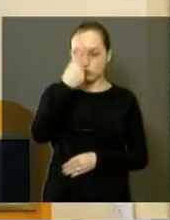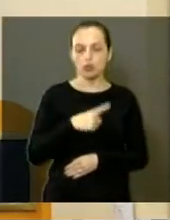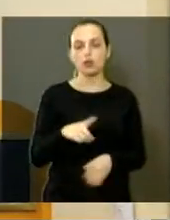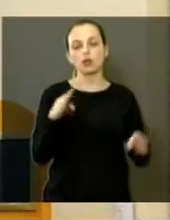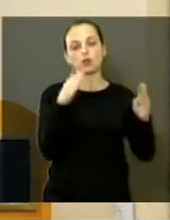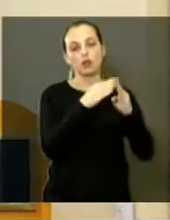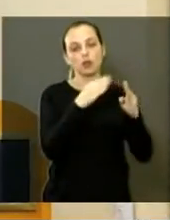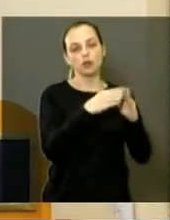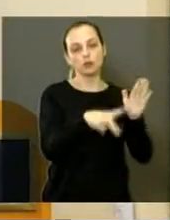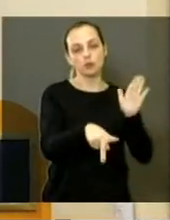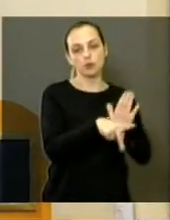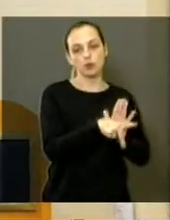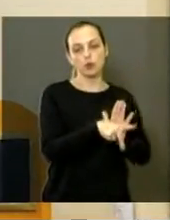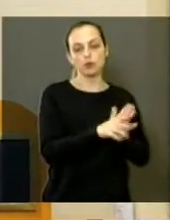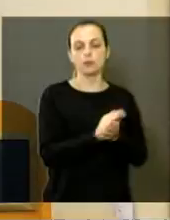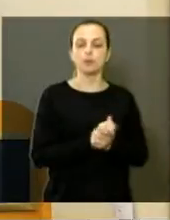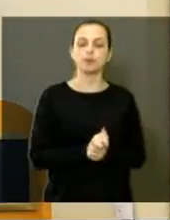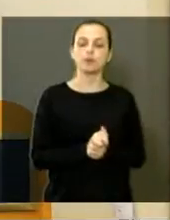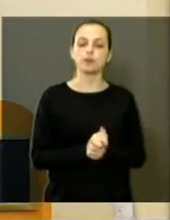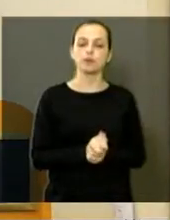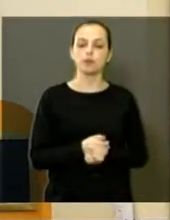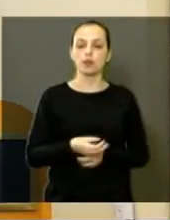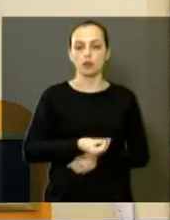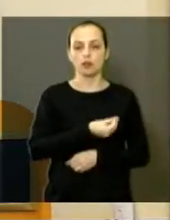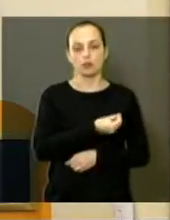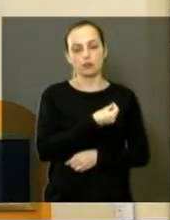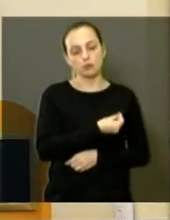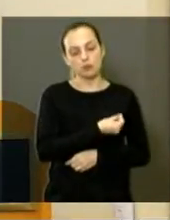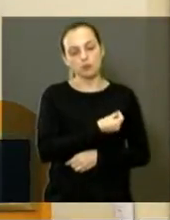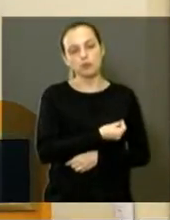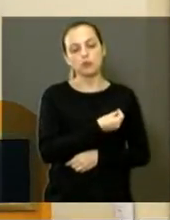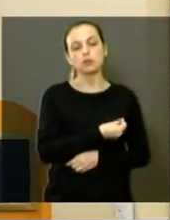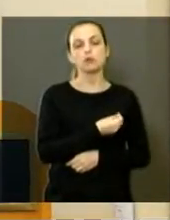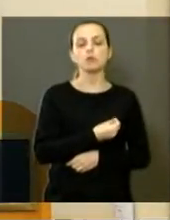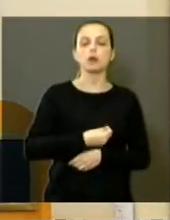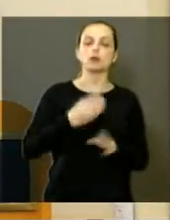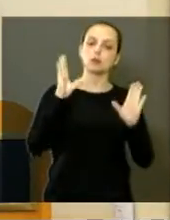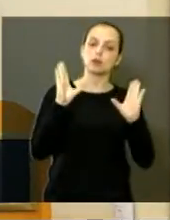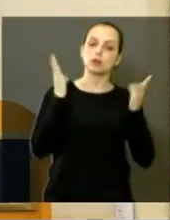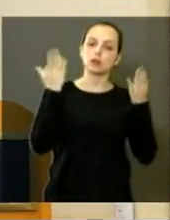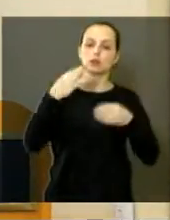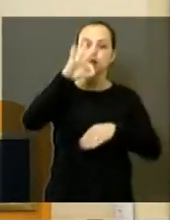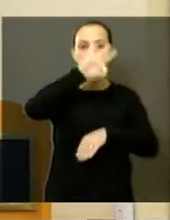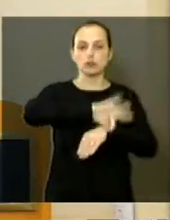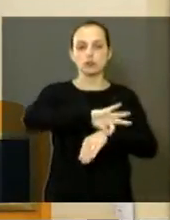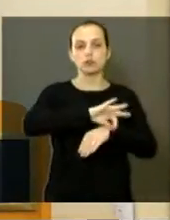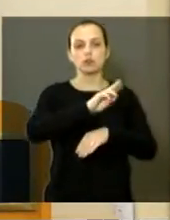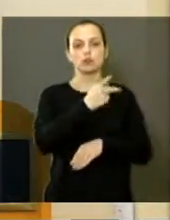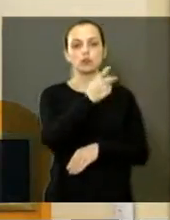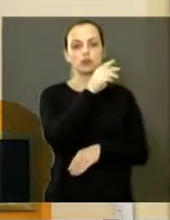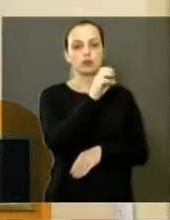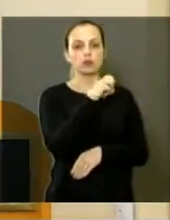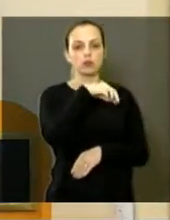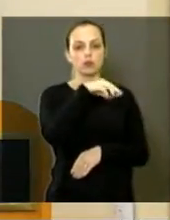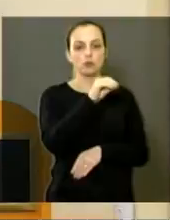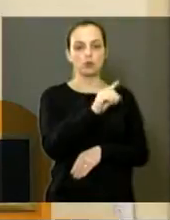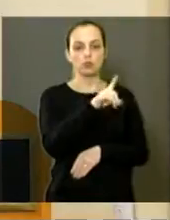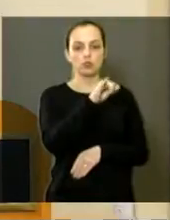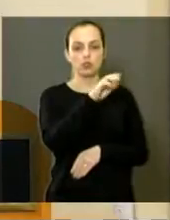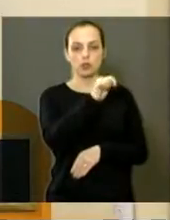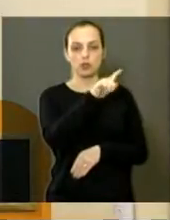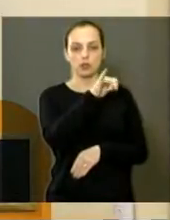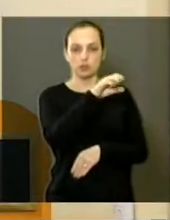teto. Dizer também que participamos do centro, da inauguração do Centro Regional de Hemodiálise, né?